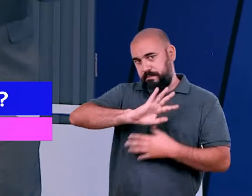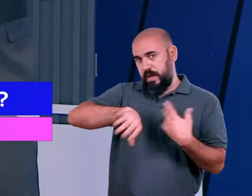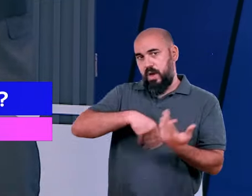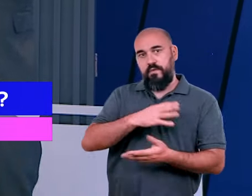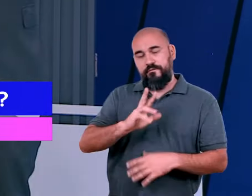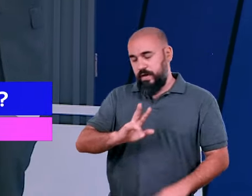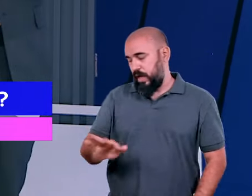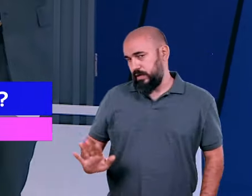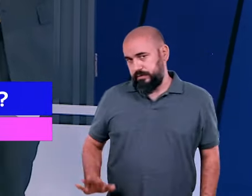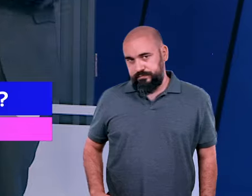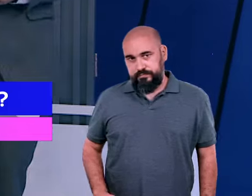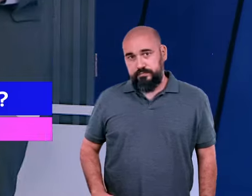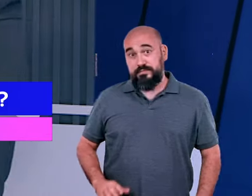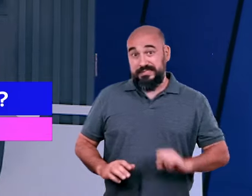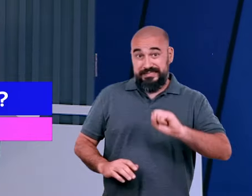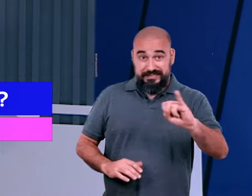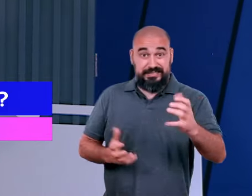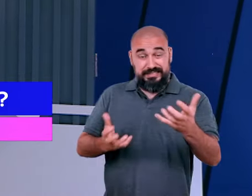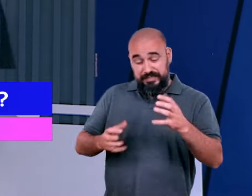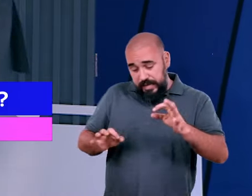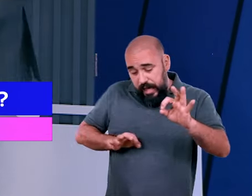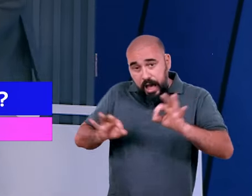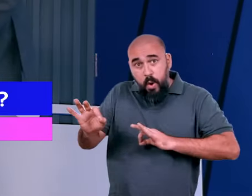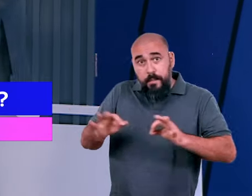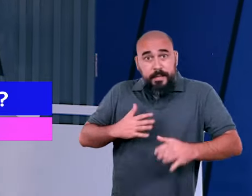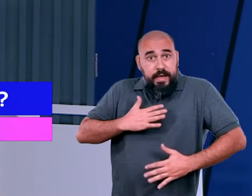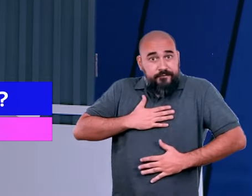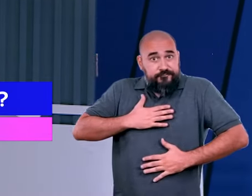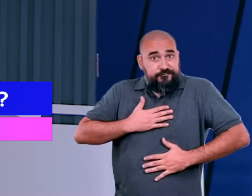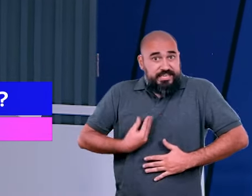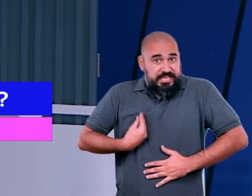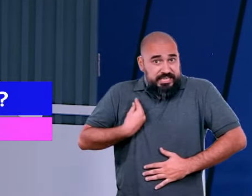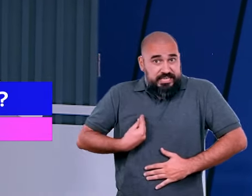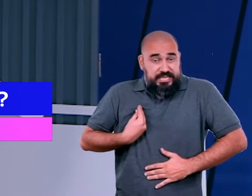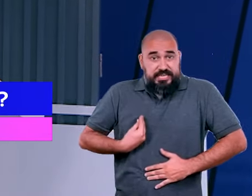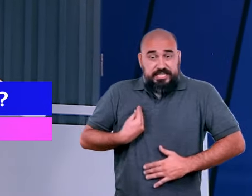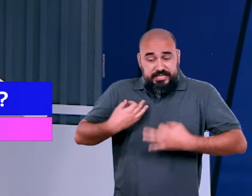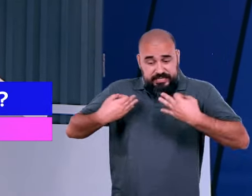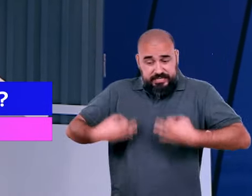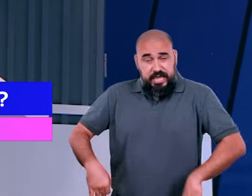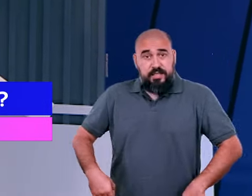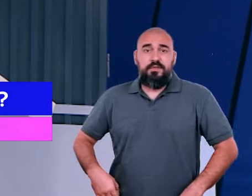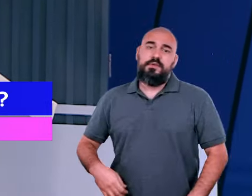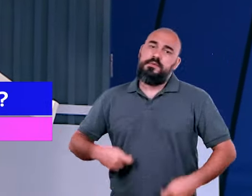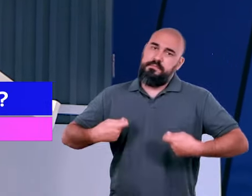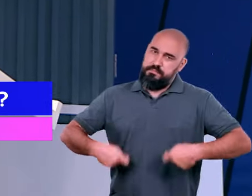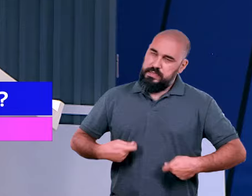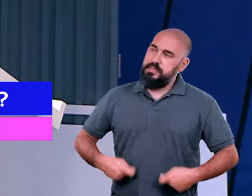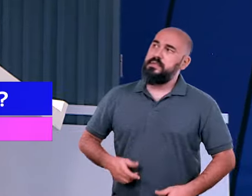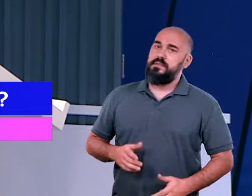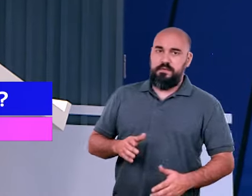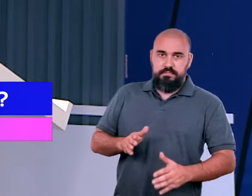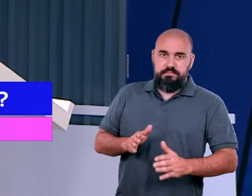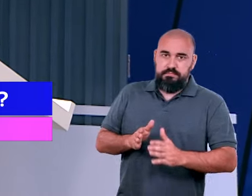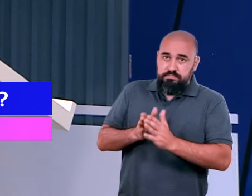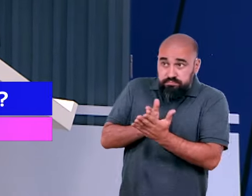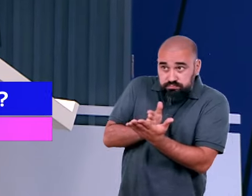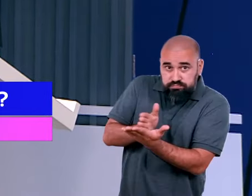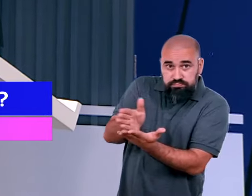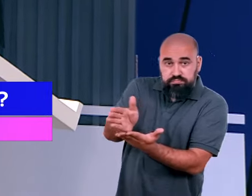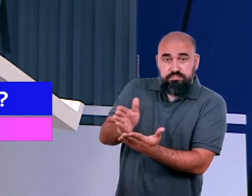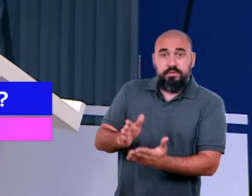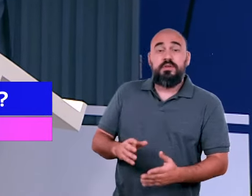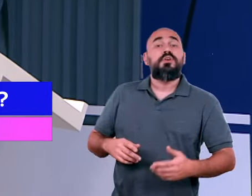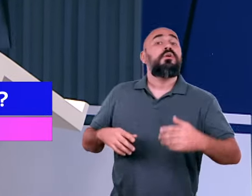arrumar a sua vida, coloca o reino em primeiro lugar. E Deus diz que todas as coisas lhe serão acrescentadas. Tudo que você precisa, Deus vai te